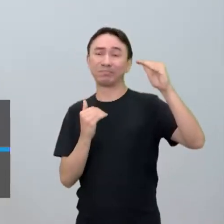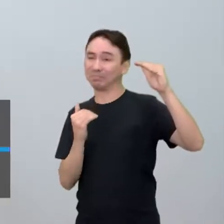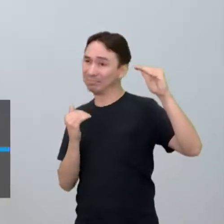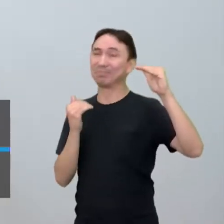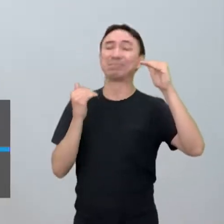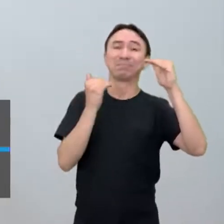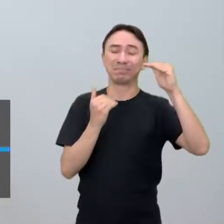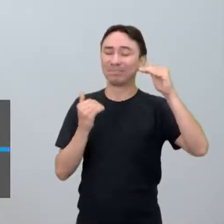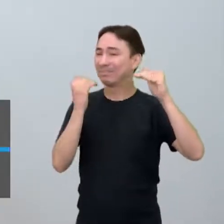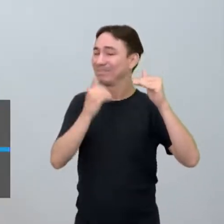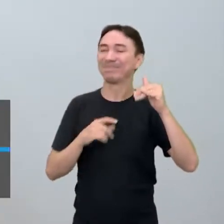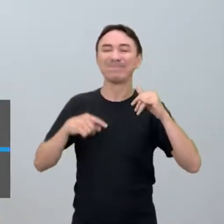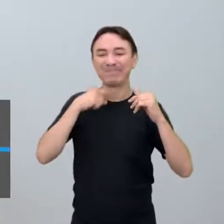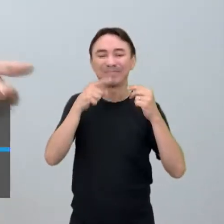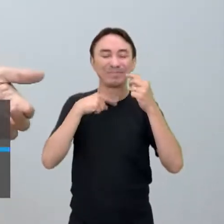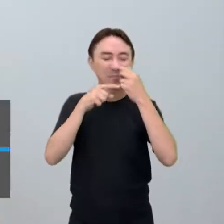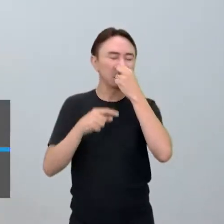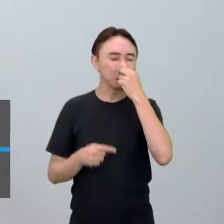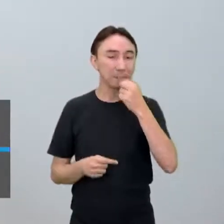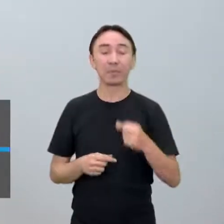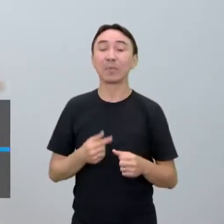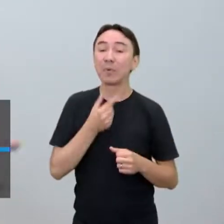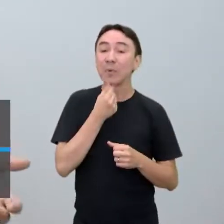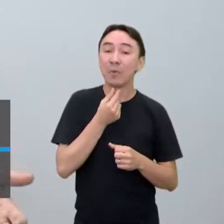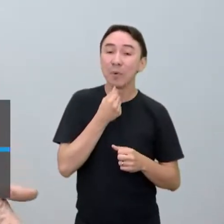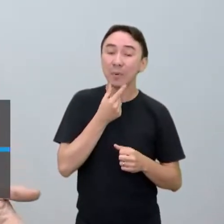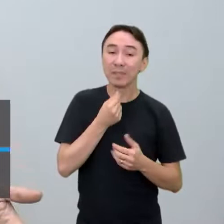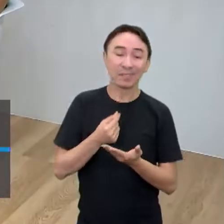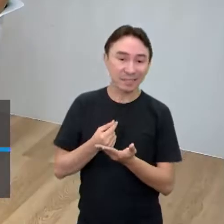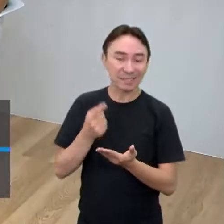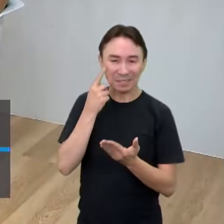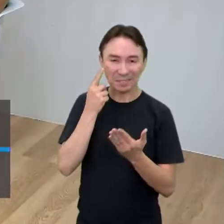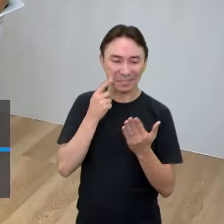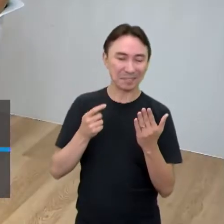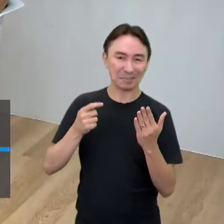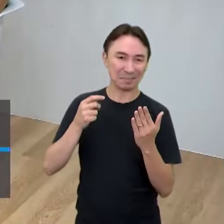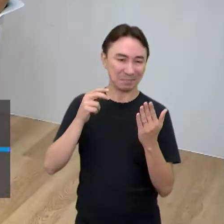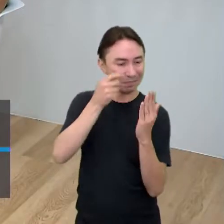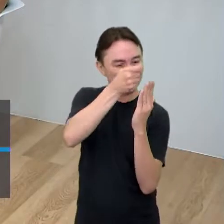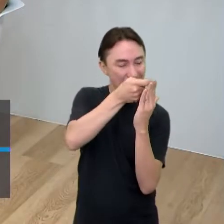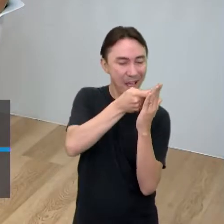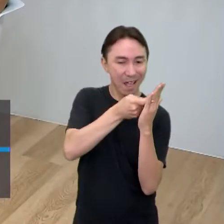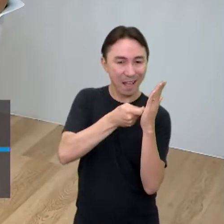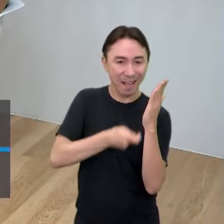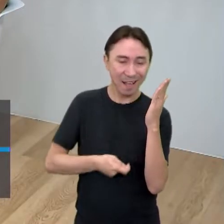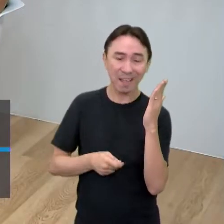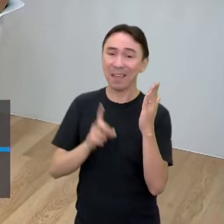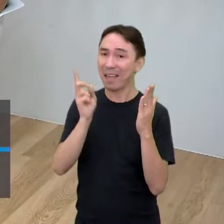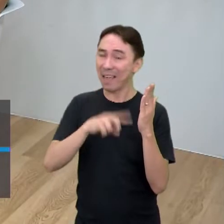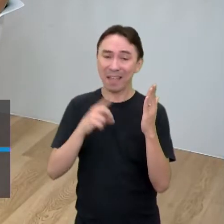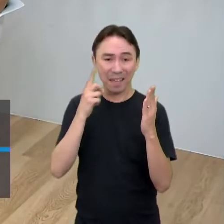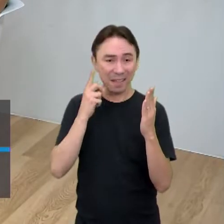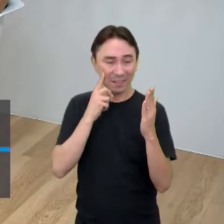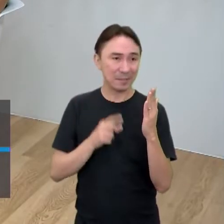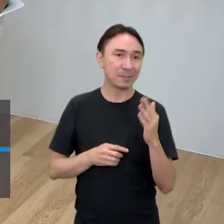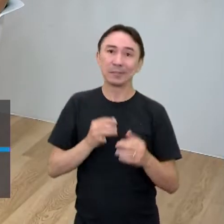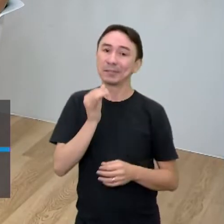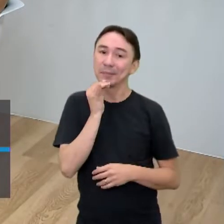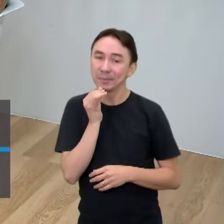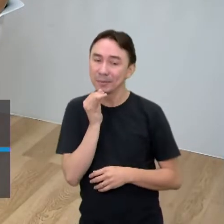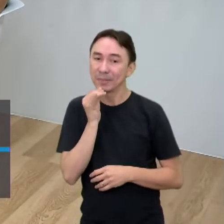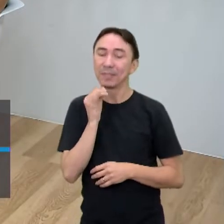Segundo Thomas Piketty, há um cenário de estratificação social, porque quase sempre quem nasce na D